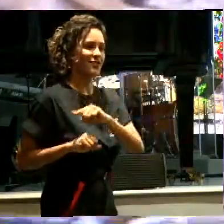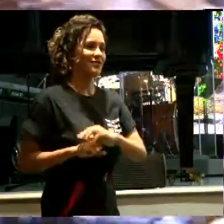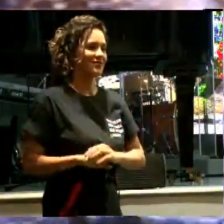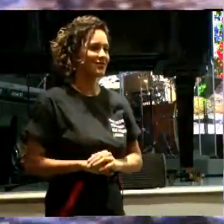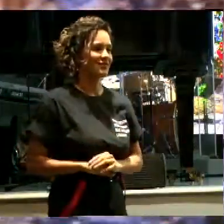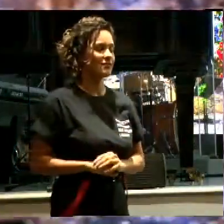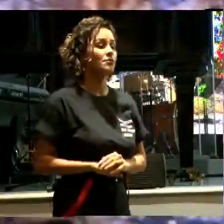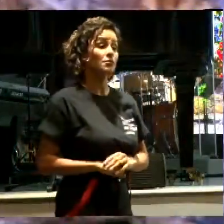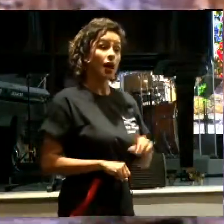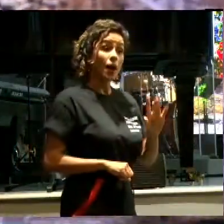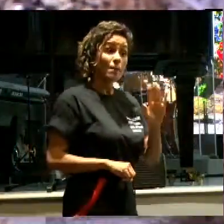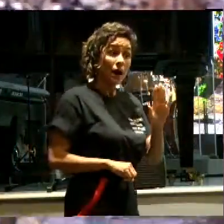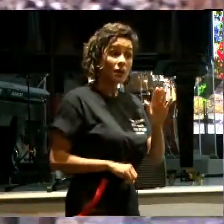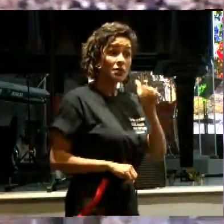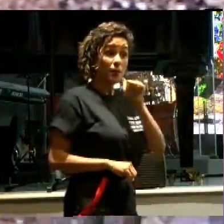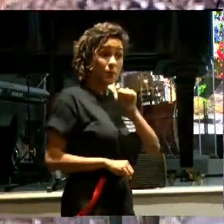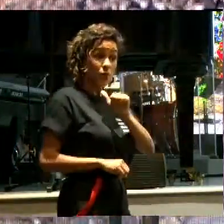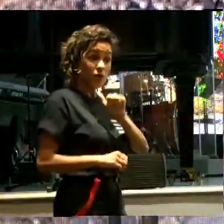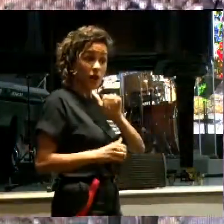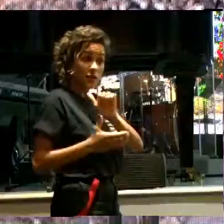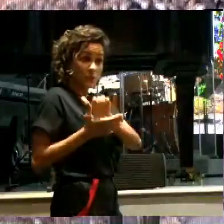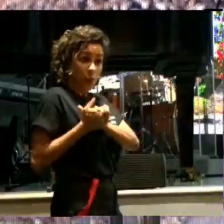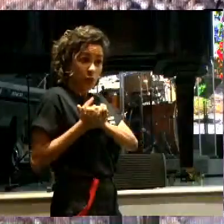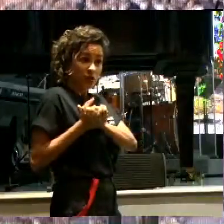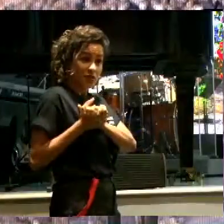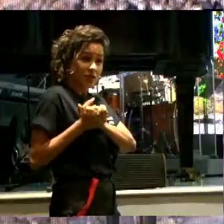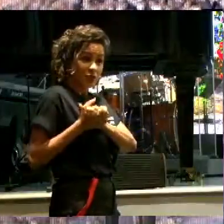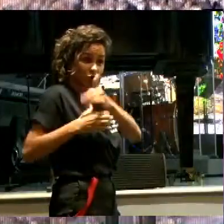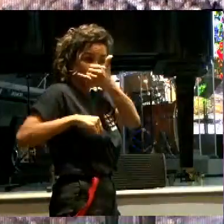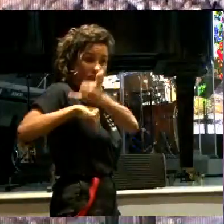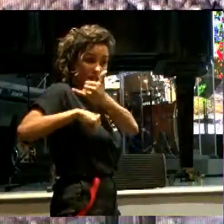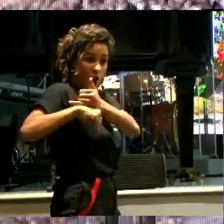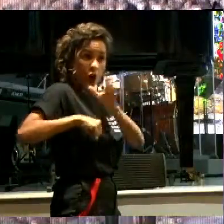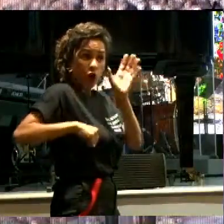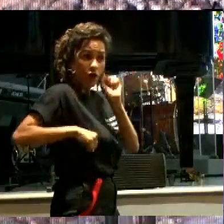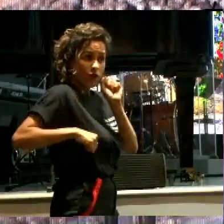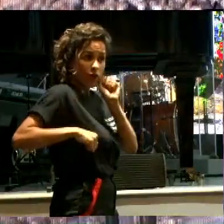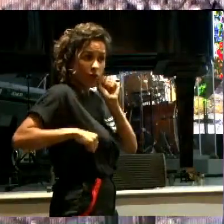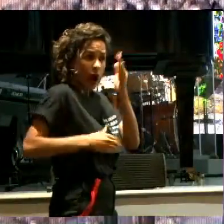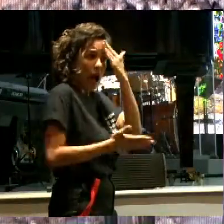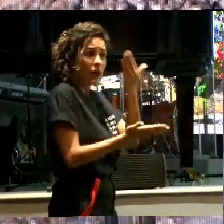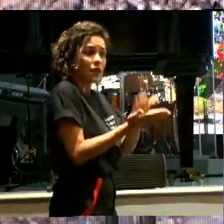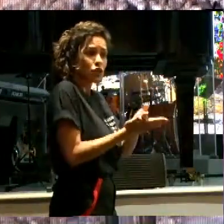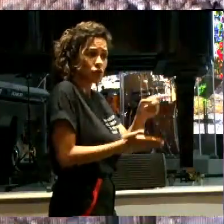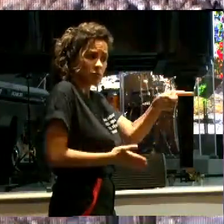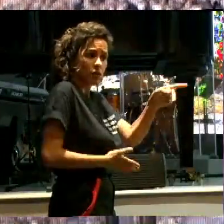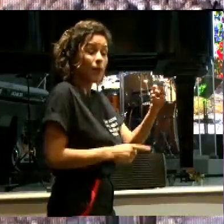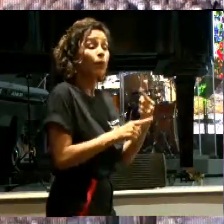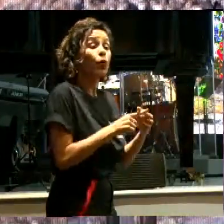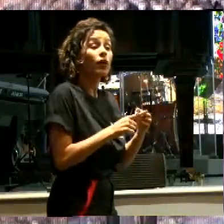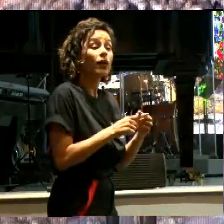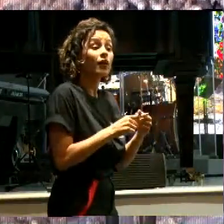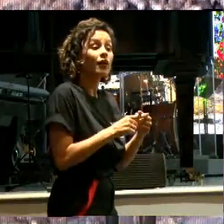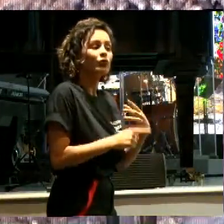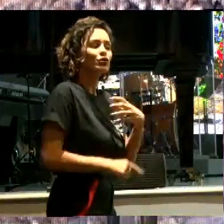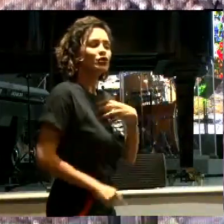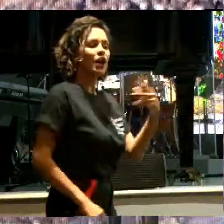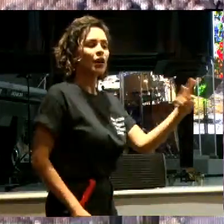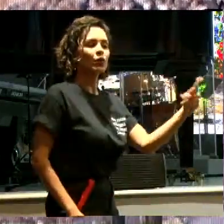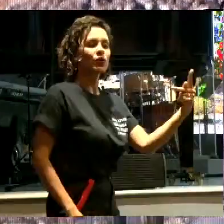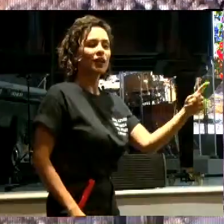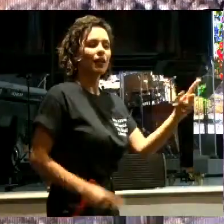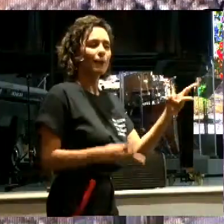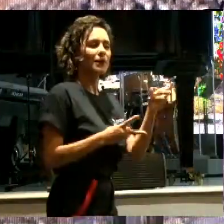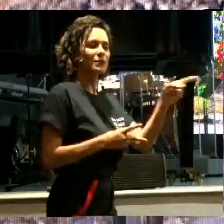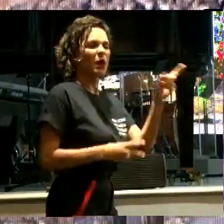ela crédito aquilo que ela estava falando. Porque ela devia de fazer as coisas diferenciado naquele lugar. Ela não devia de ser